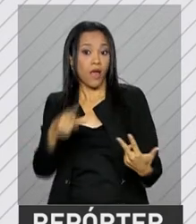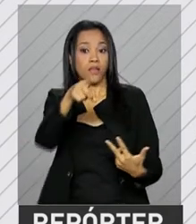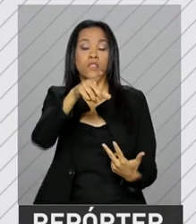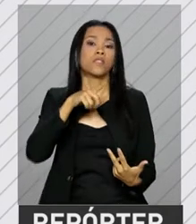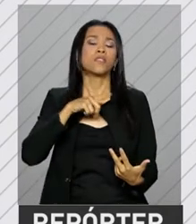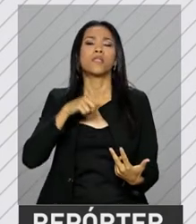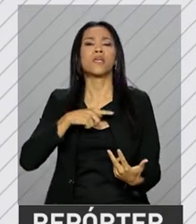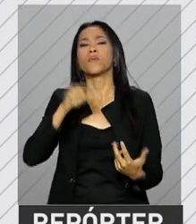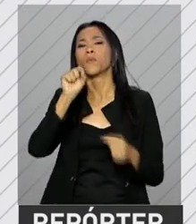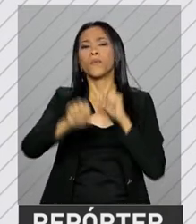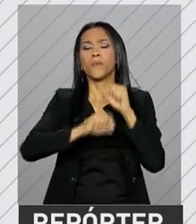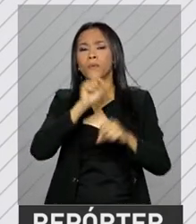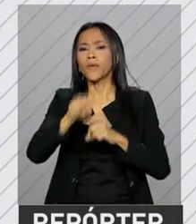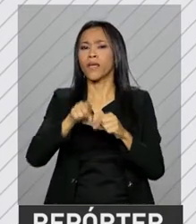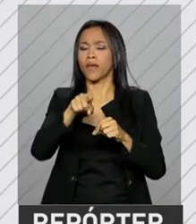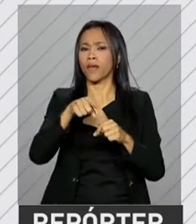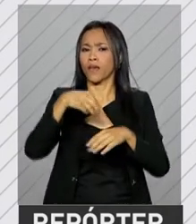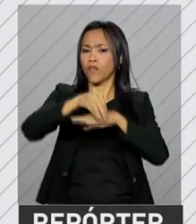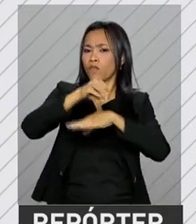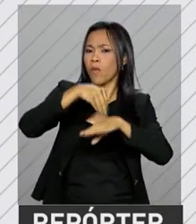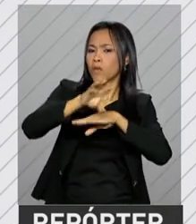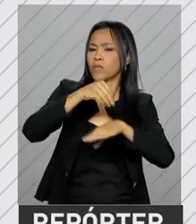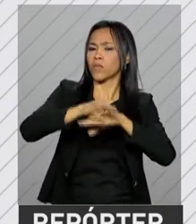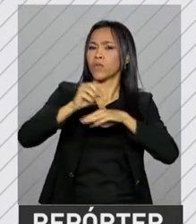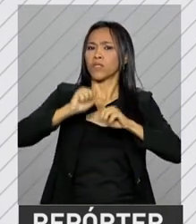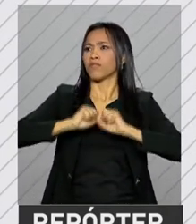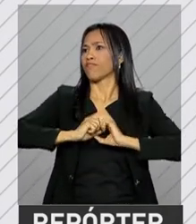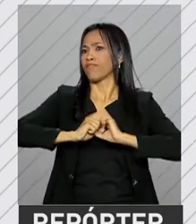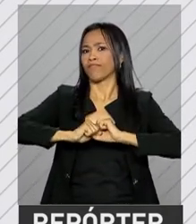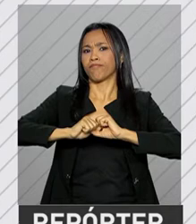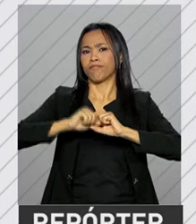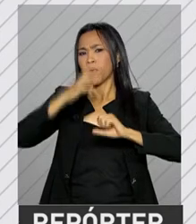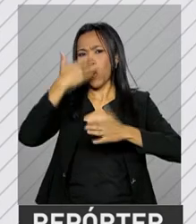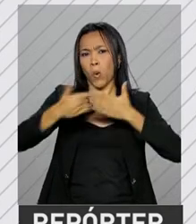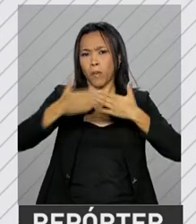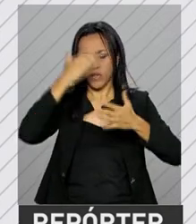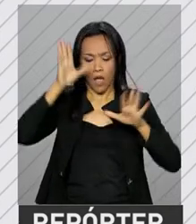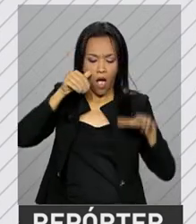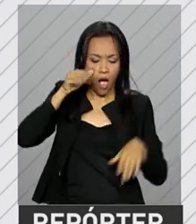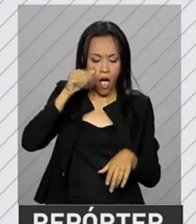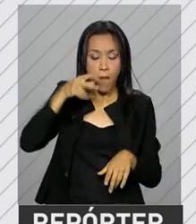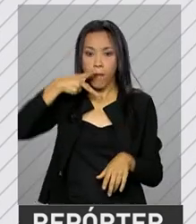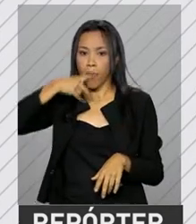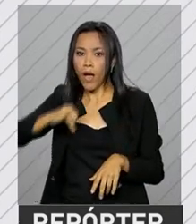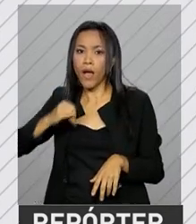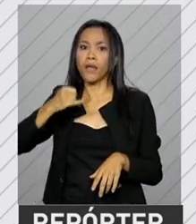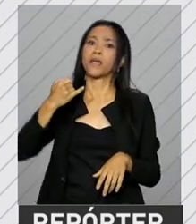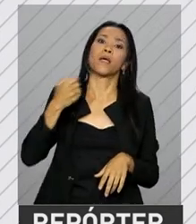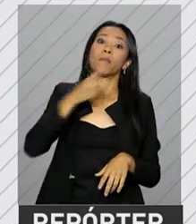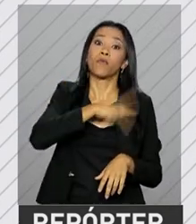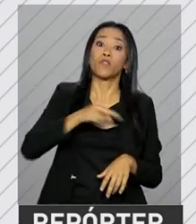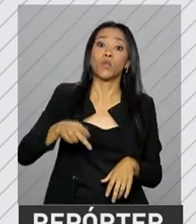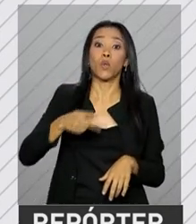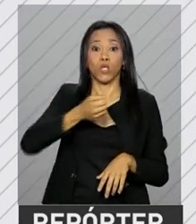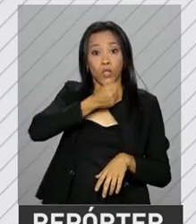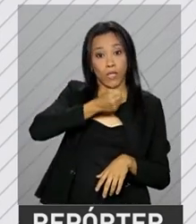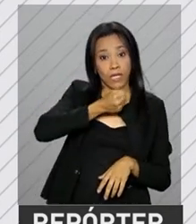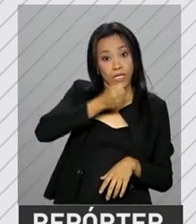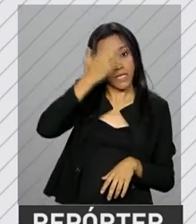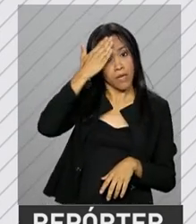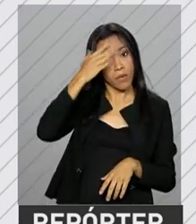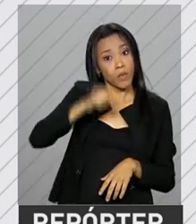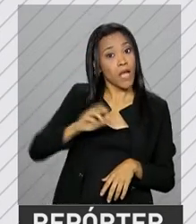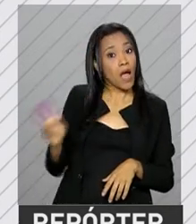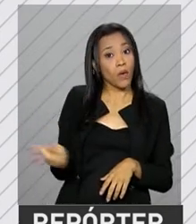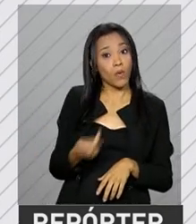seção de notícias com acesso liberado ao público o que permite aos pais professores e jornalistas acompanharam as